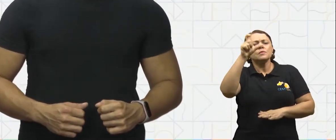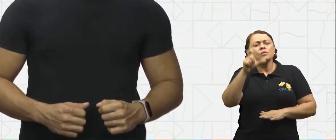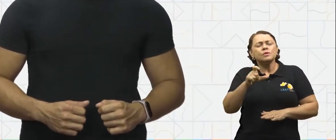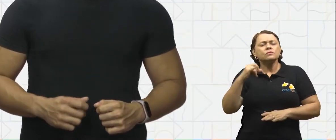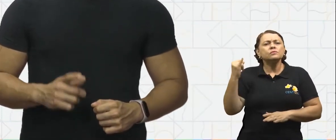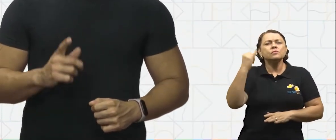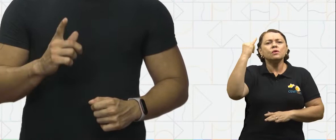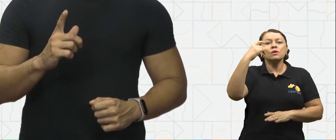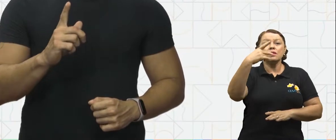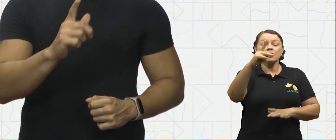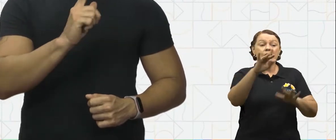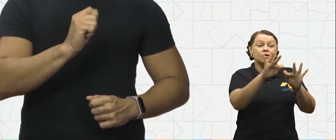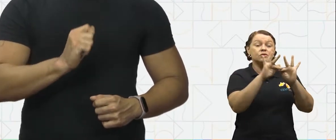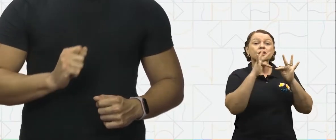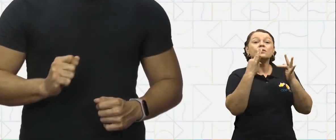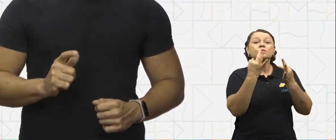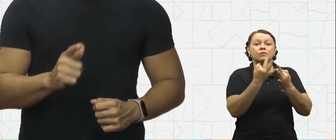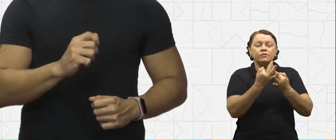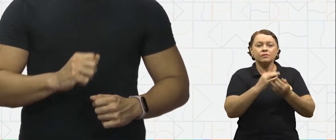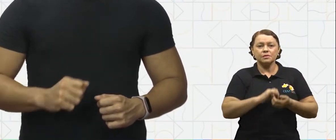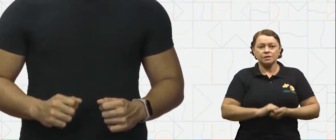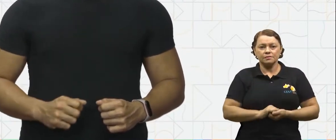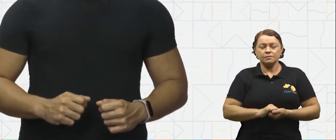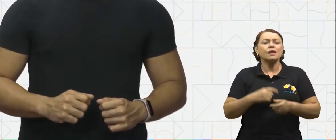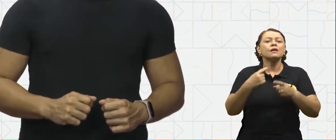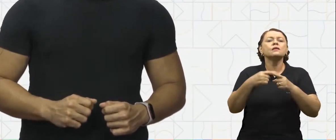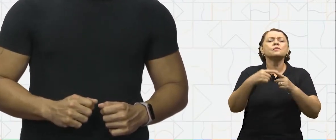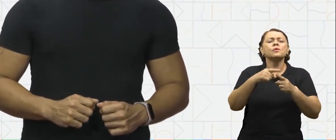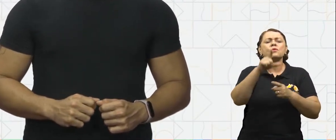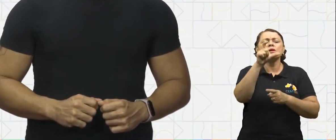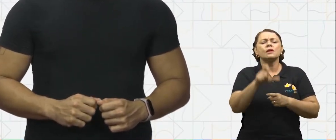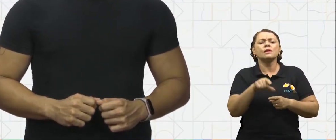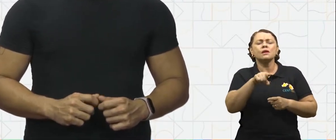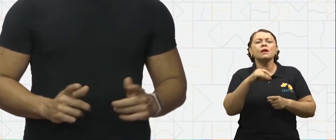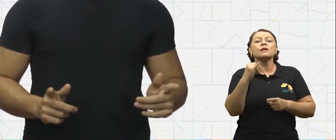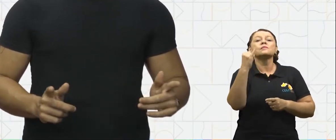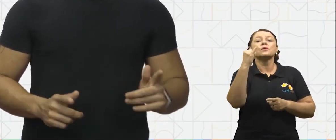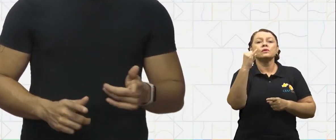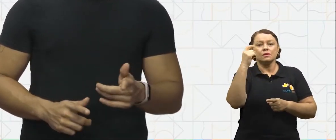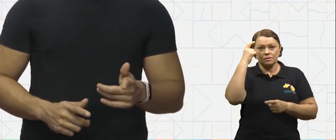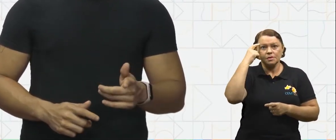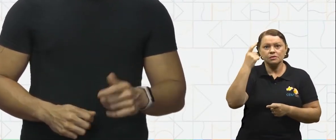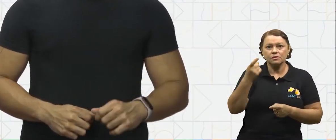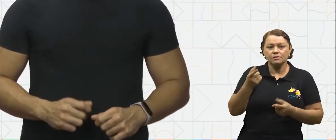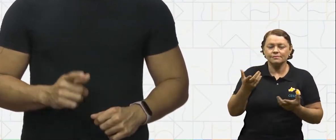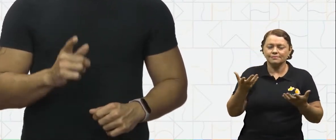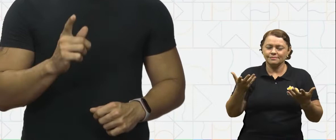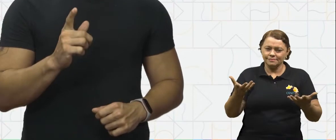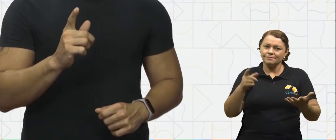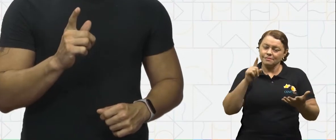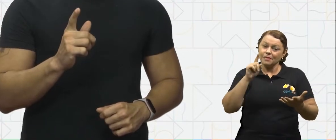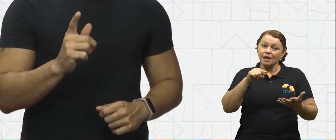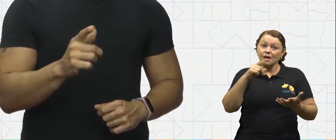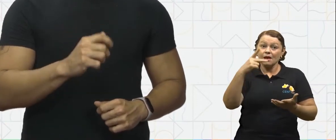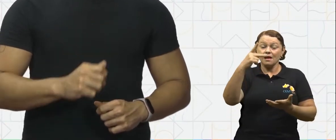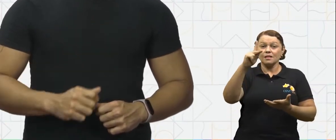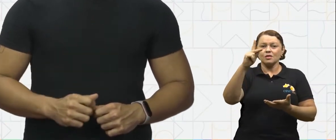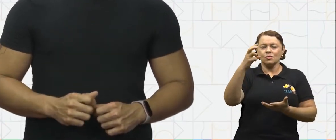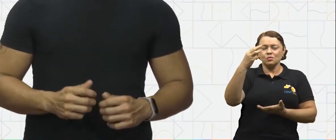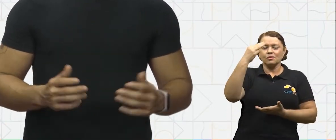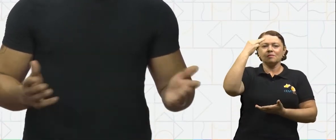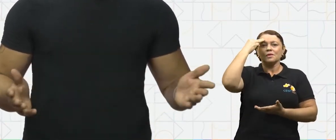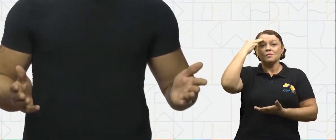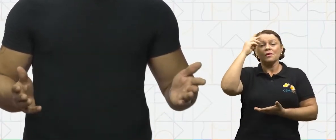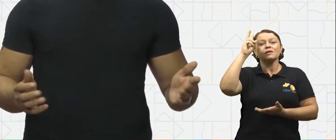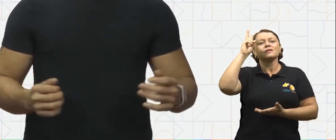família. Pense assim no porquê que ela é importante para você. E aí, pensou? É graças à sua